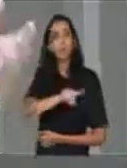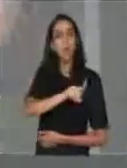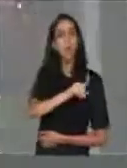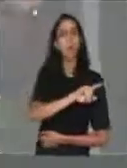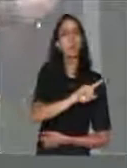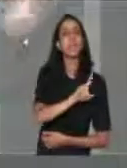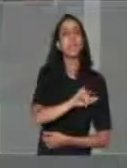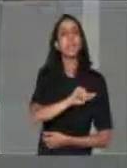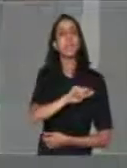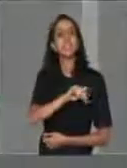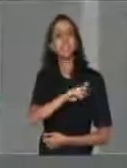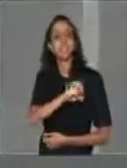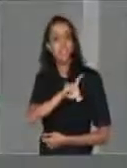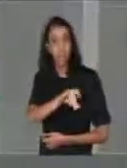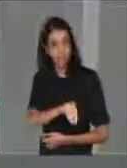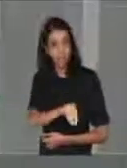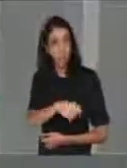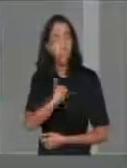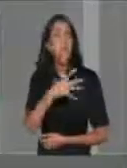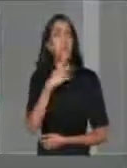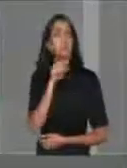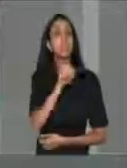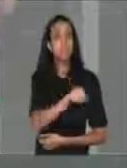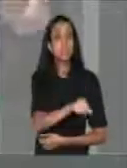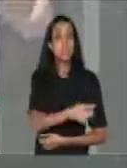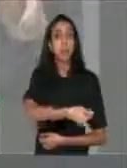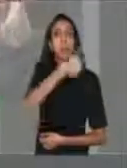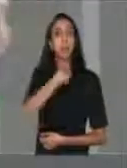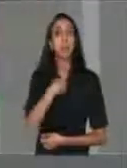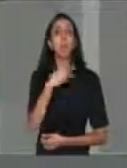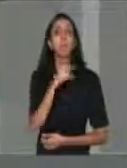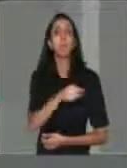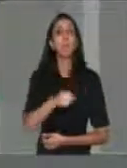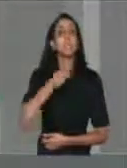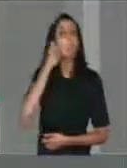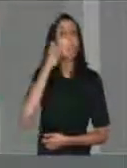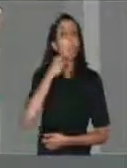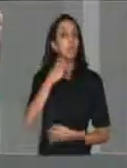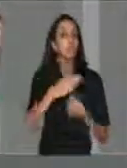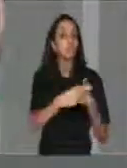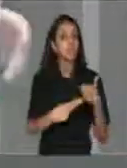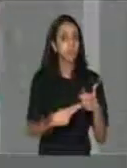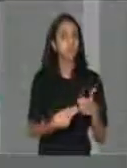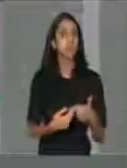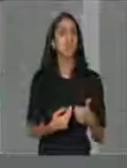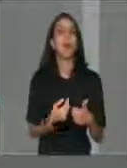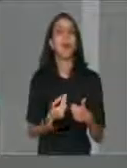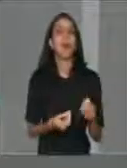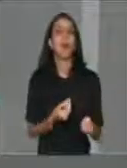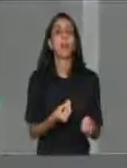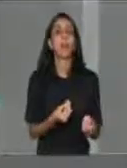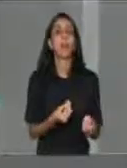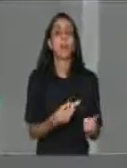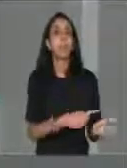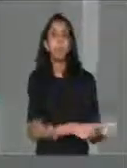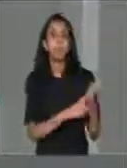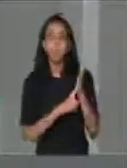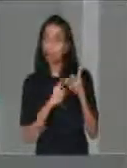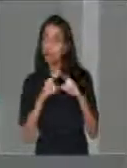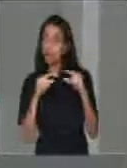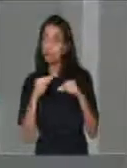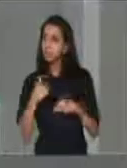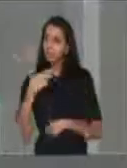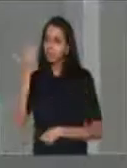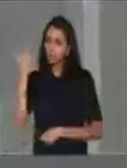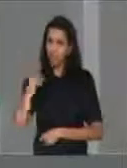Sigefredo Pacheco, que conheci, foi quem primeiro, como senador da República, me trouxe aqui em Brasília. Eu era